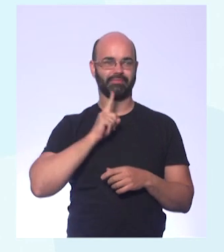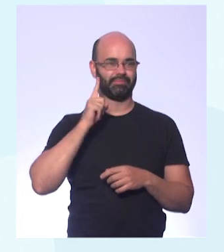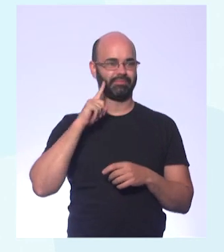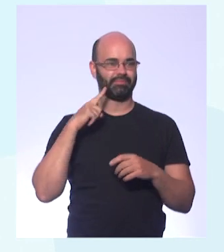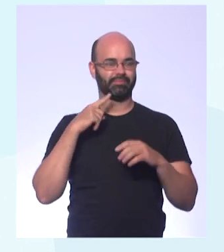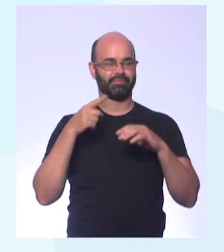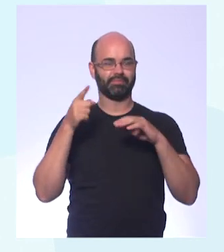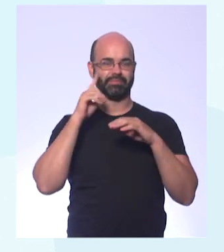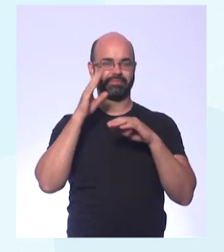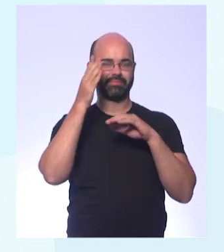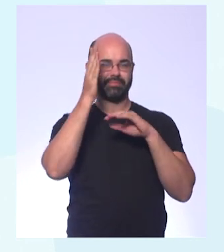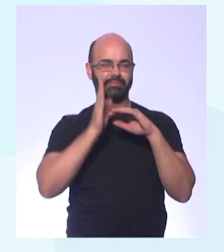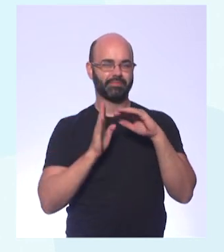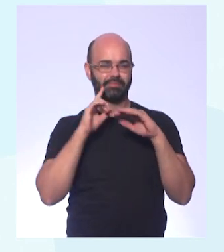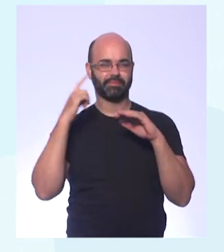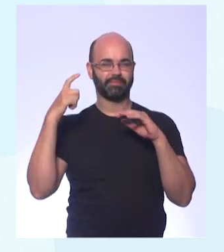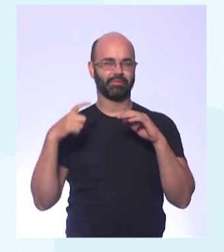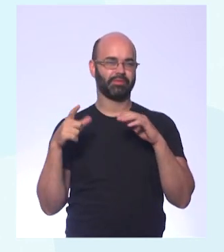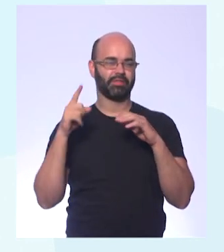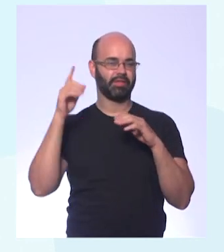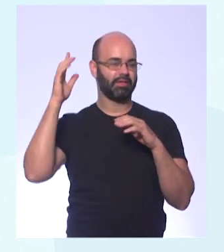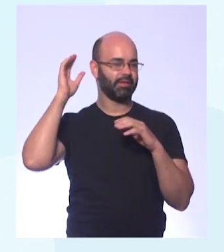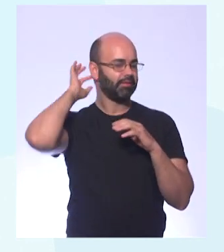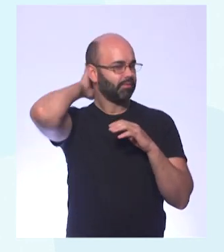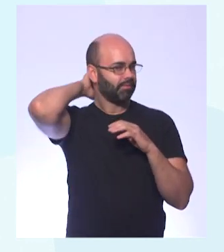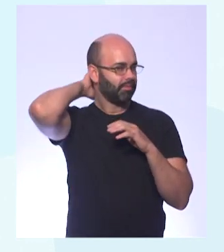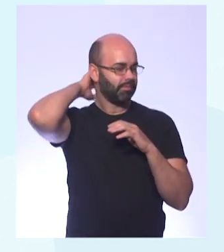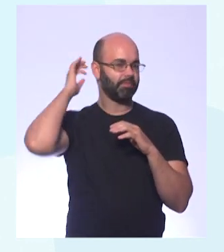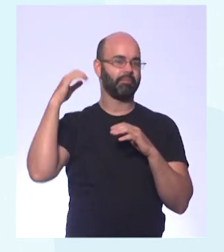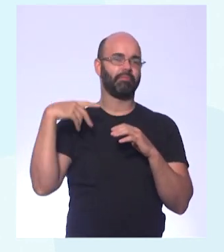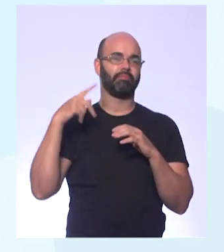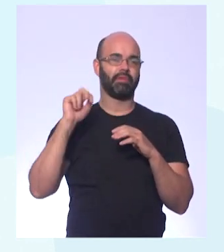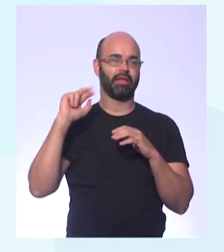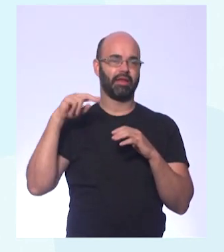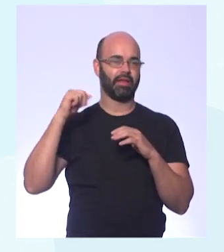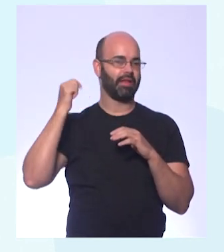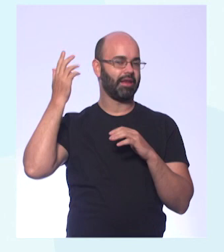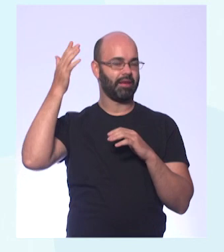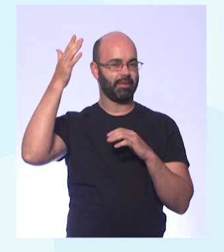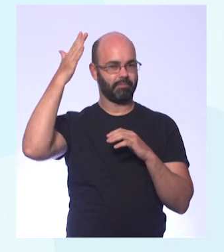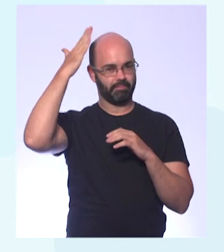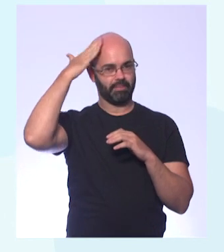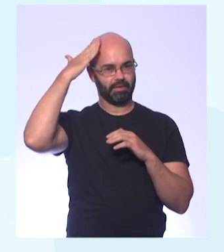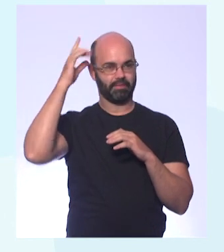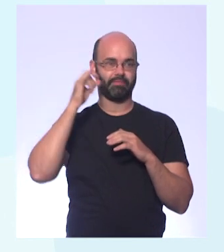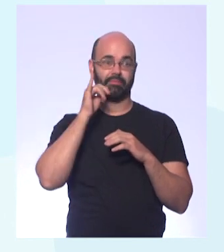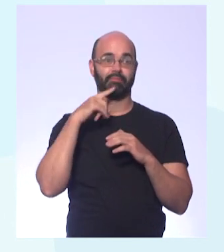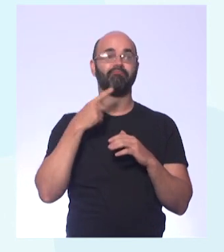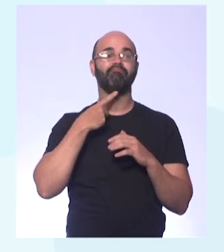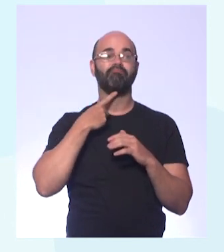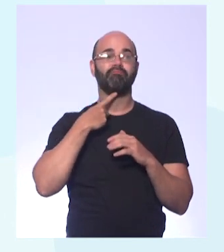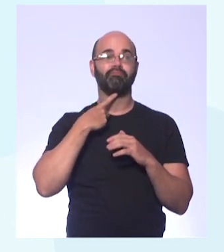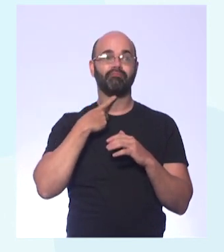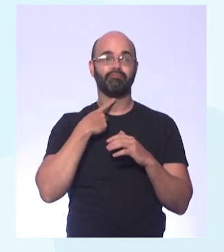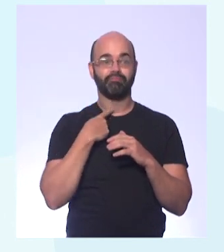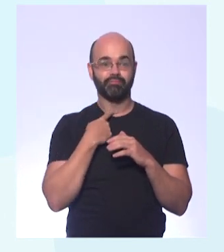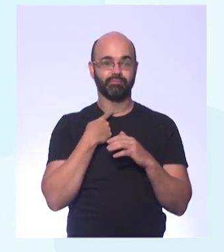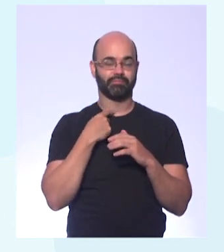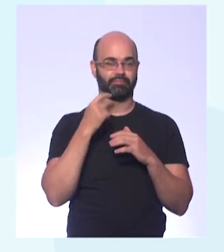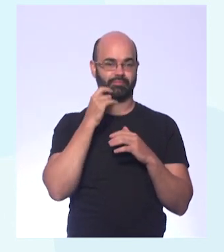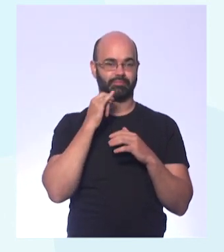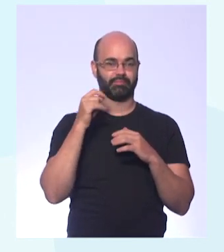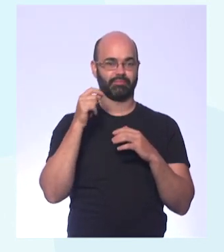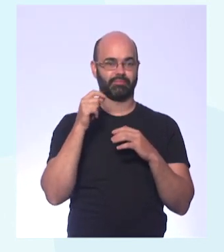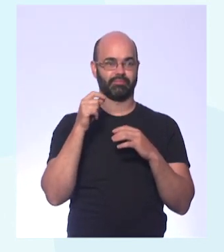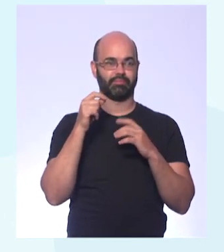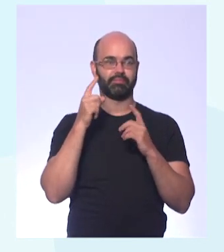com o Paraná. Então, essa parte amarela era uma região pretendida pela Argentina já no final do século